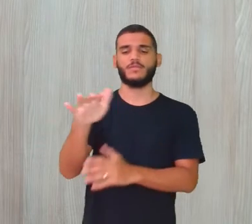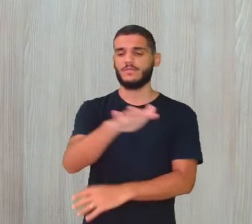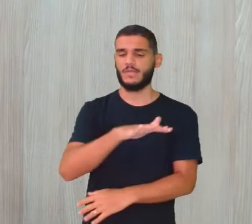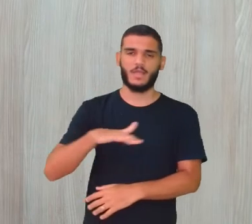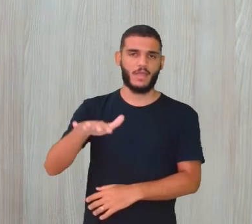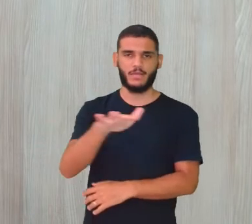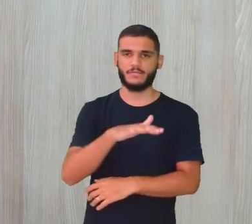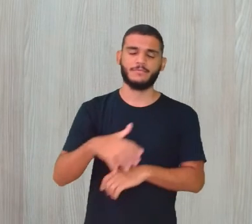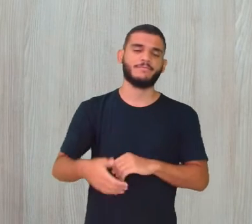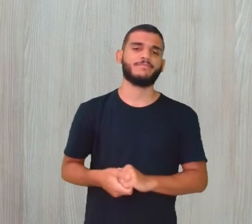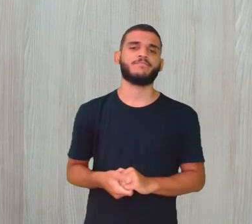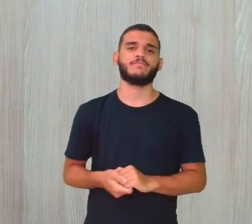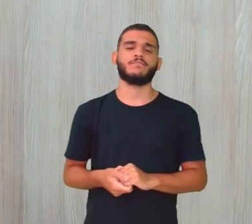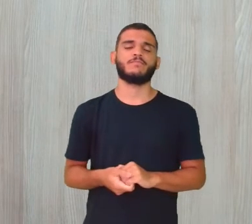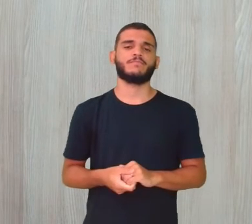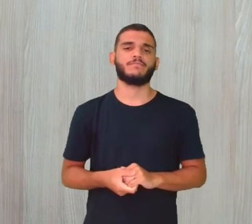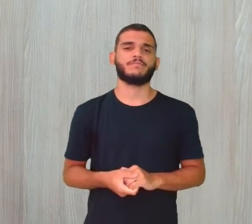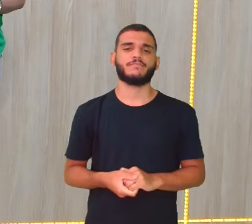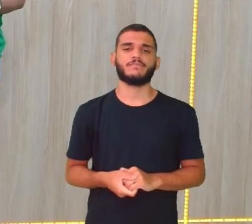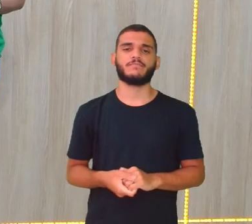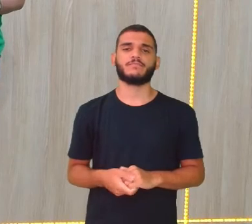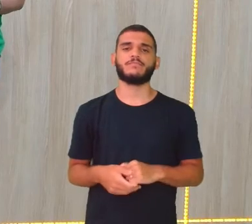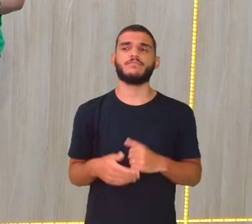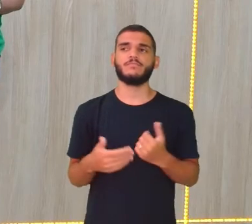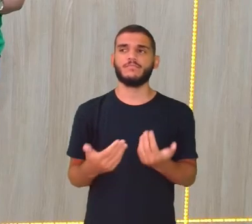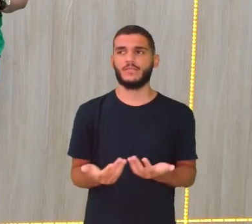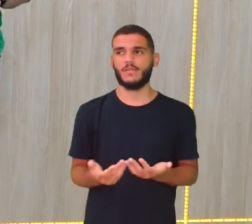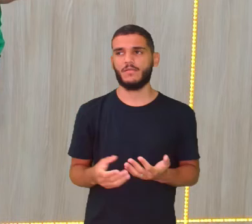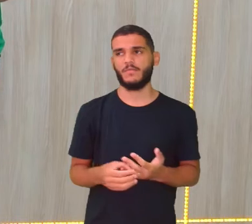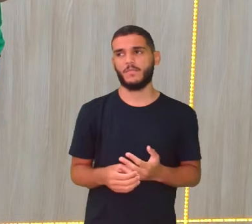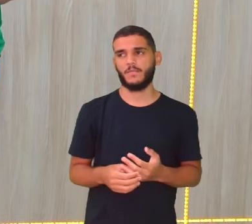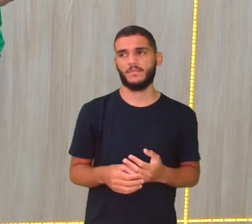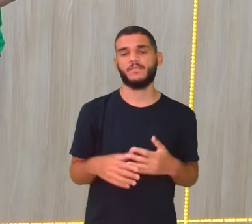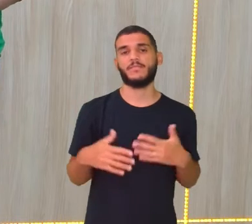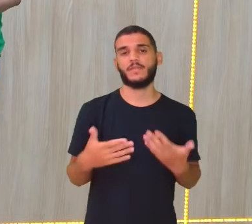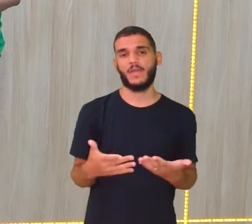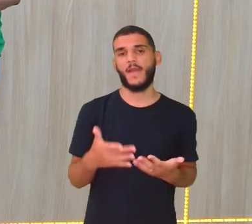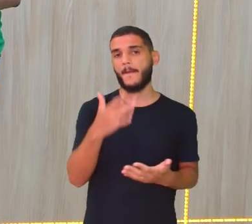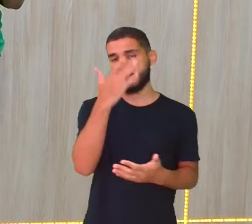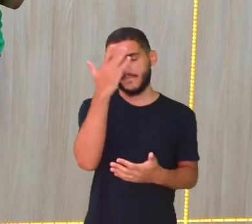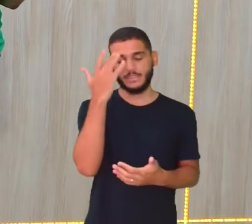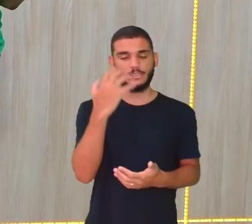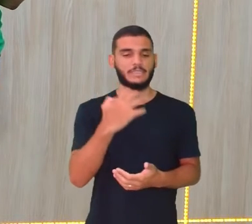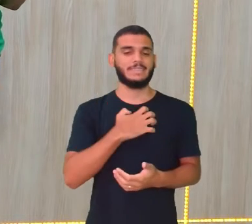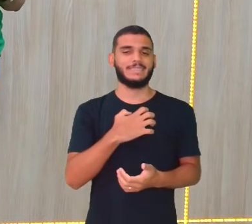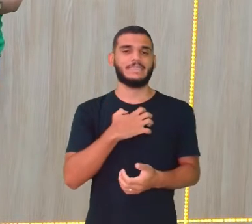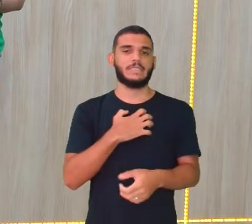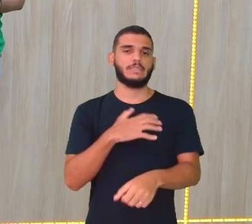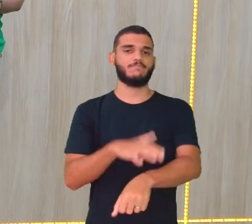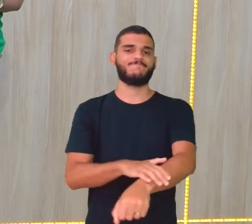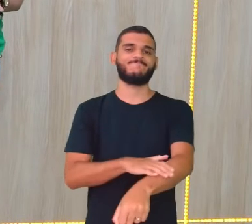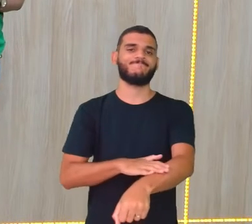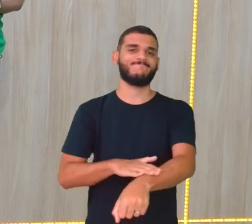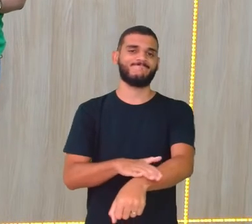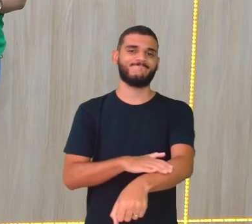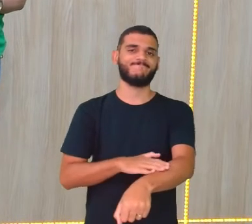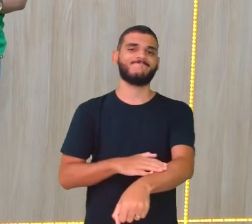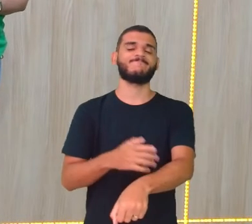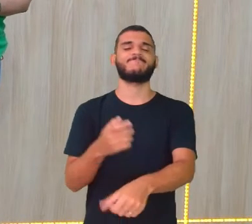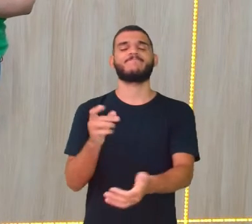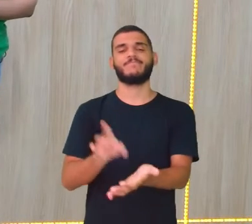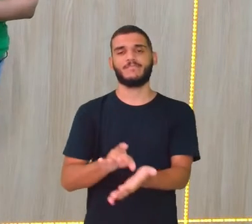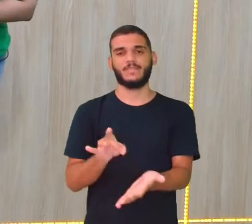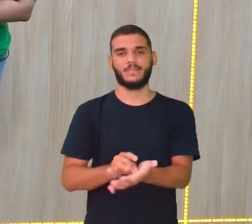em todos os lugares. Verdade. Sabe aquela coisa de aquele que sente na pele é que tem o poder de fala? Pronto, é isso,